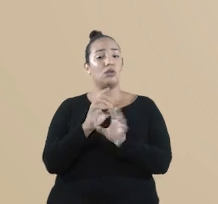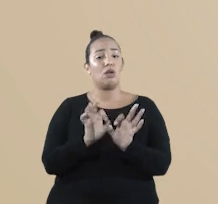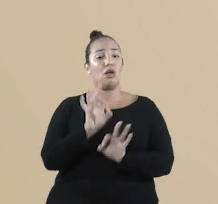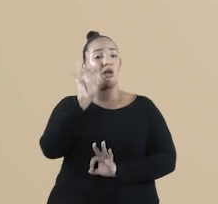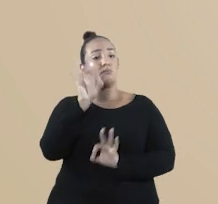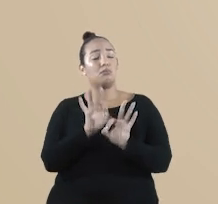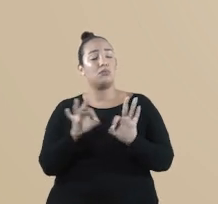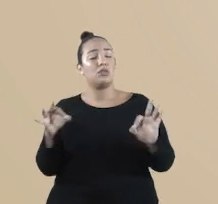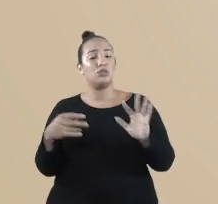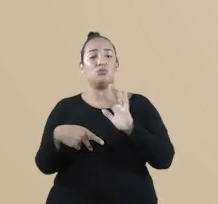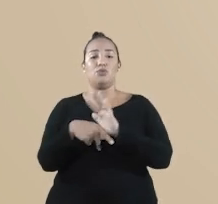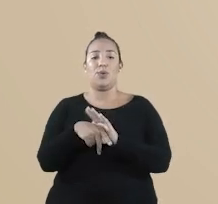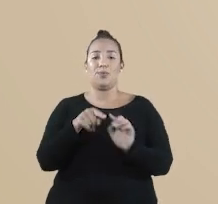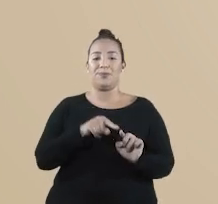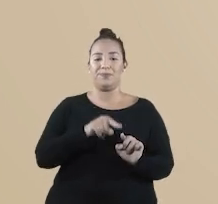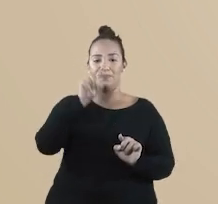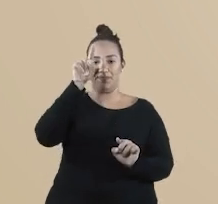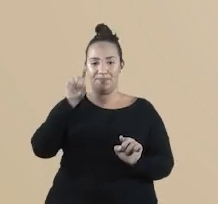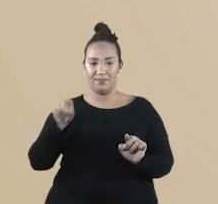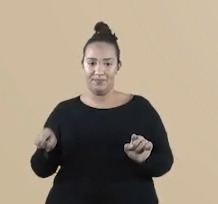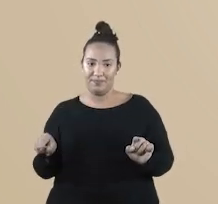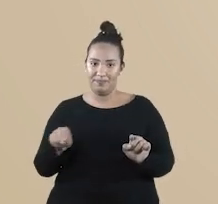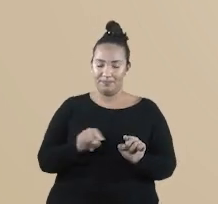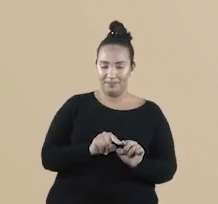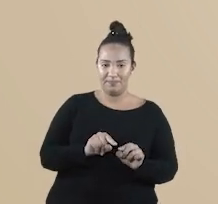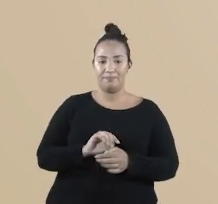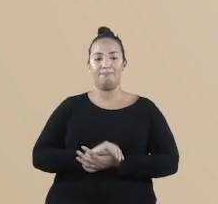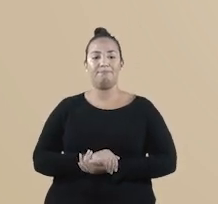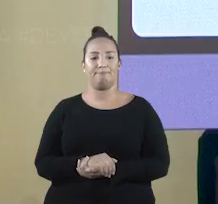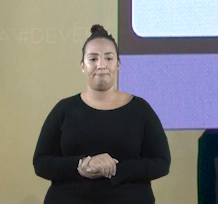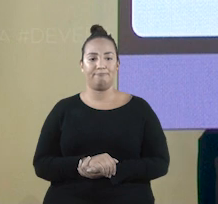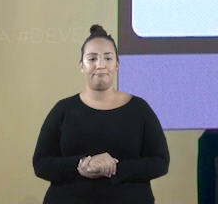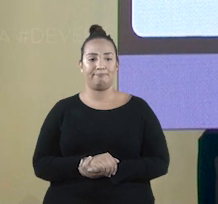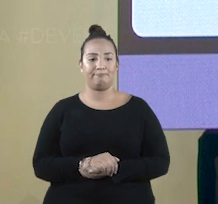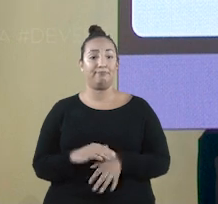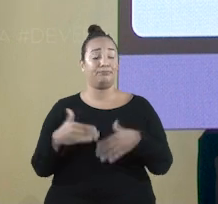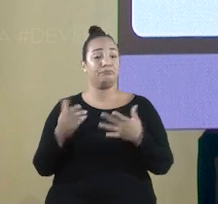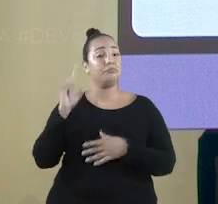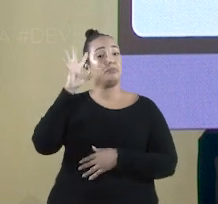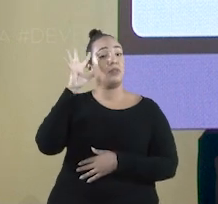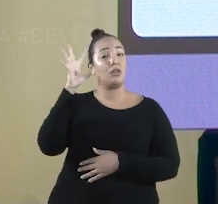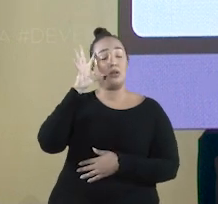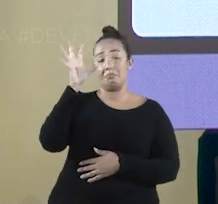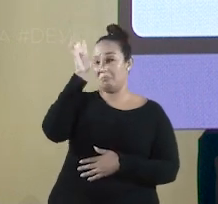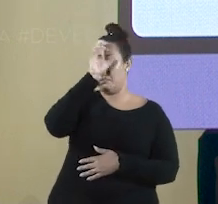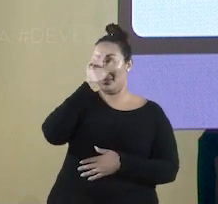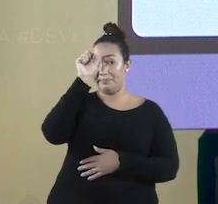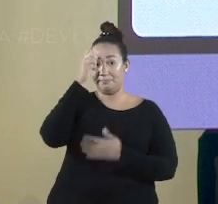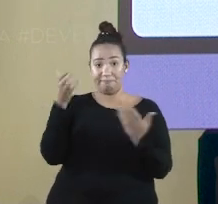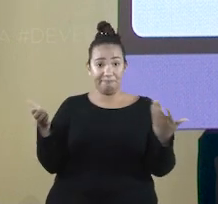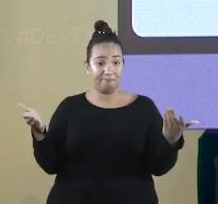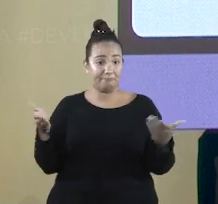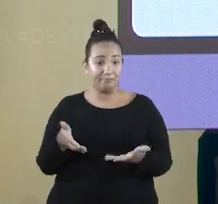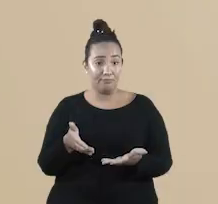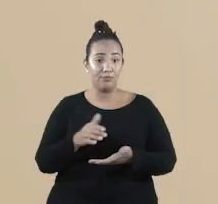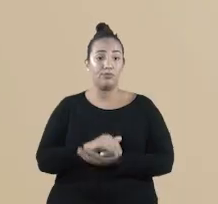encontrar as medidas dos lados de triângulos retângulos. Para refletir sobre o que aprendemos na aula